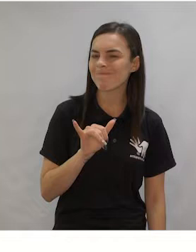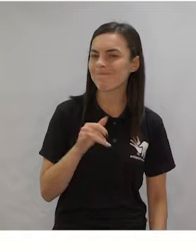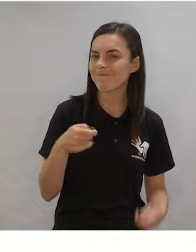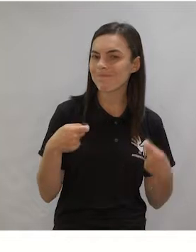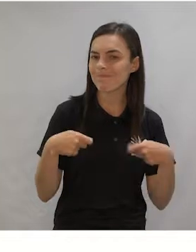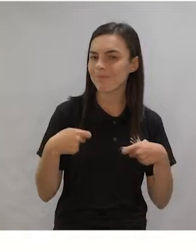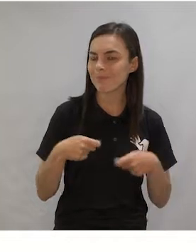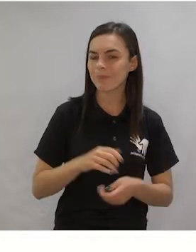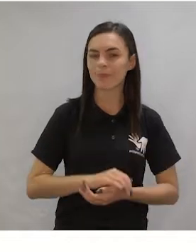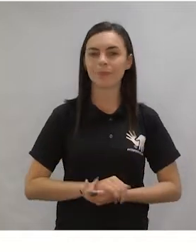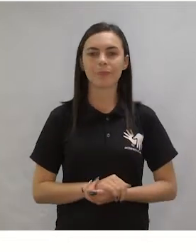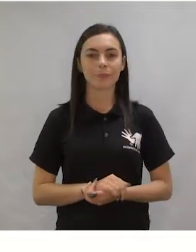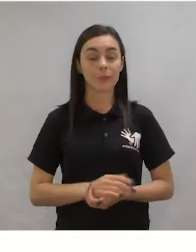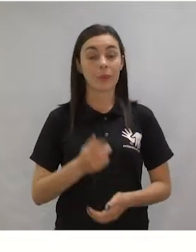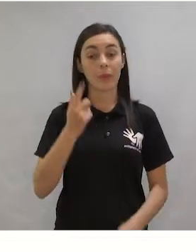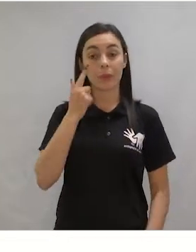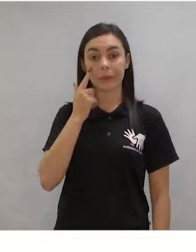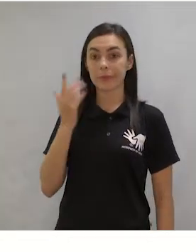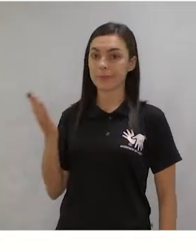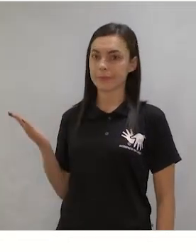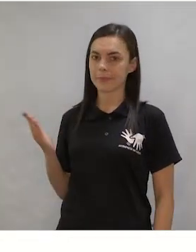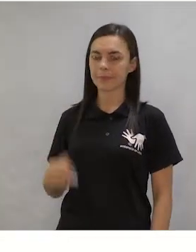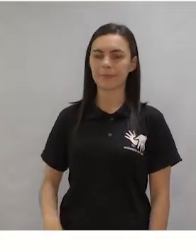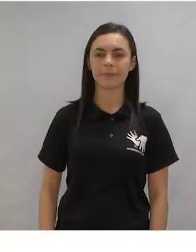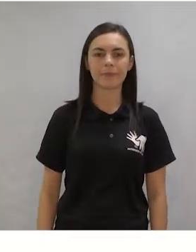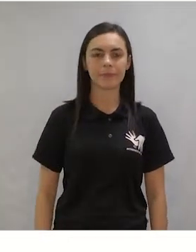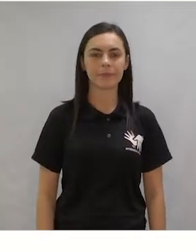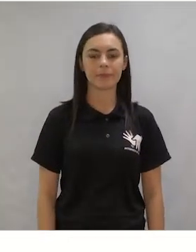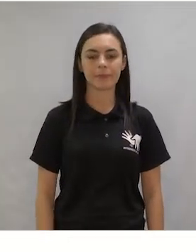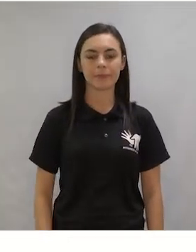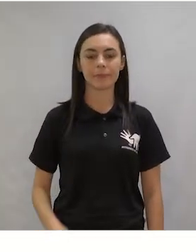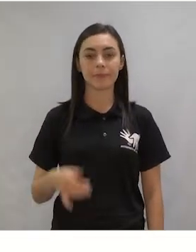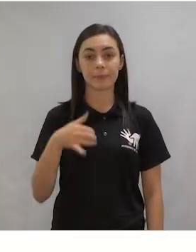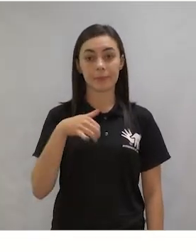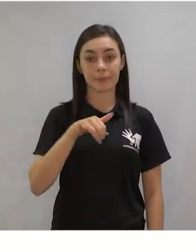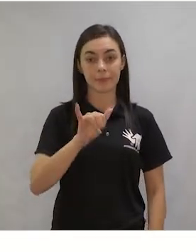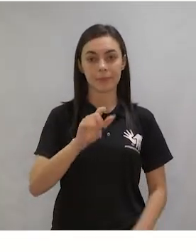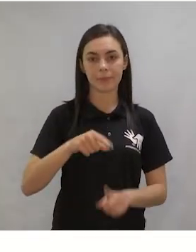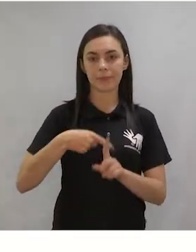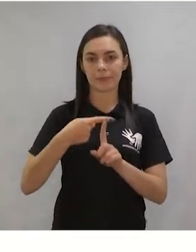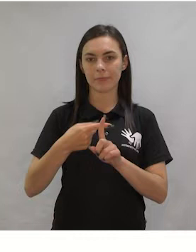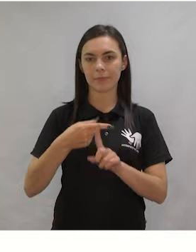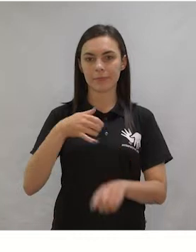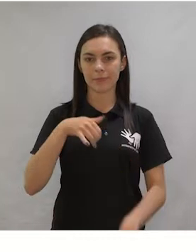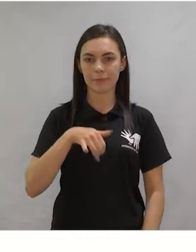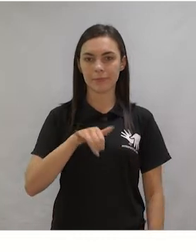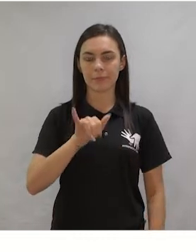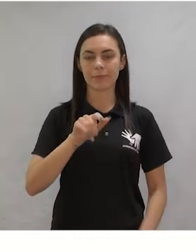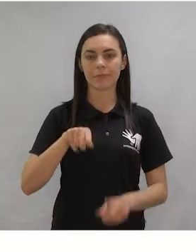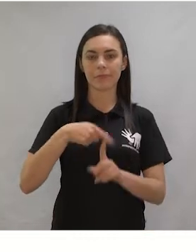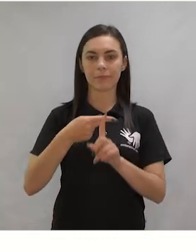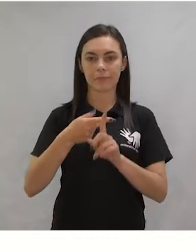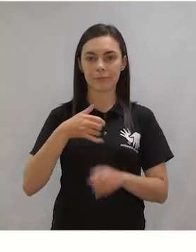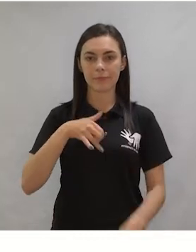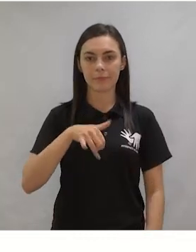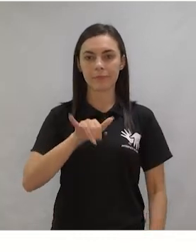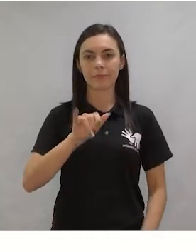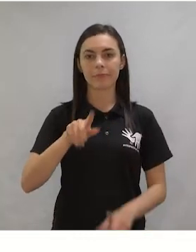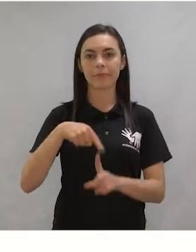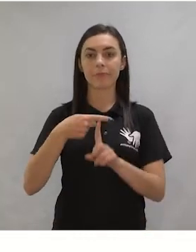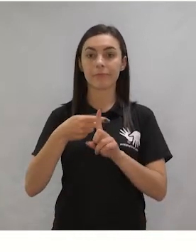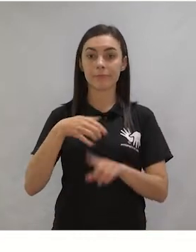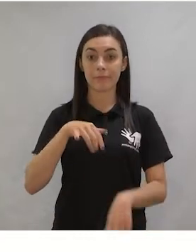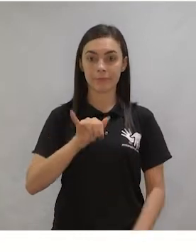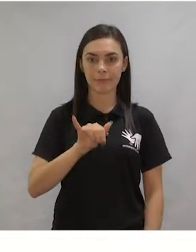letra Y? Então, olha lá. 1, mais uma, mais